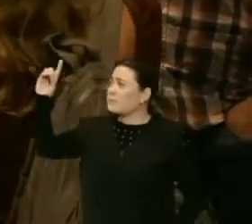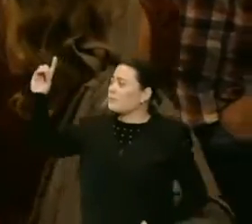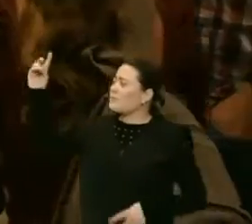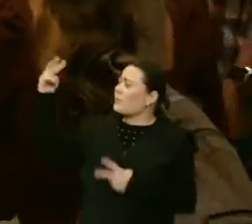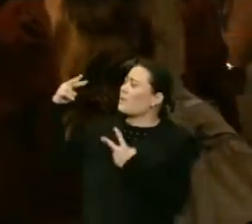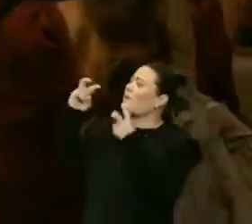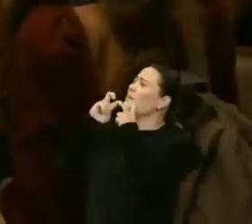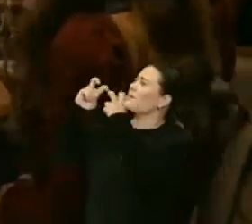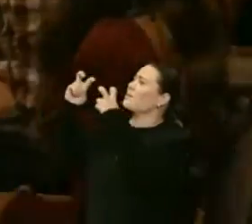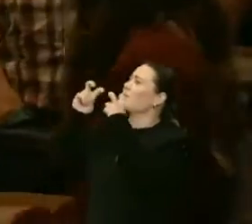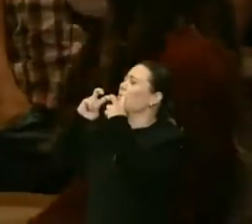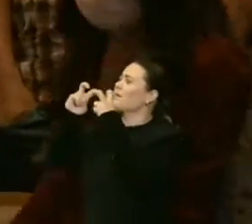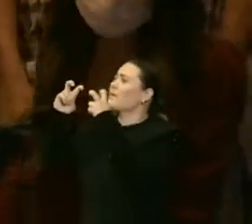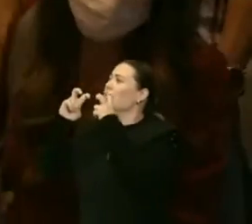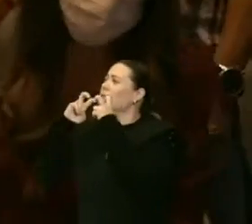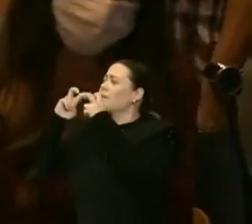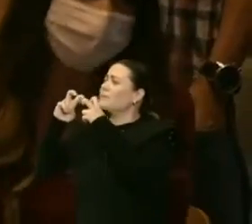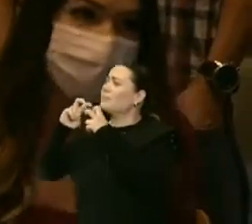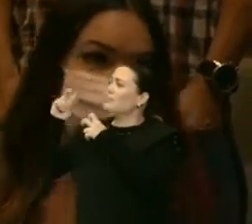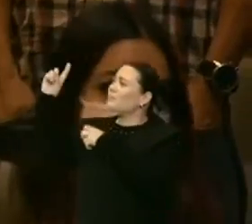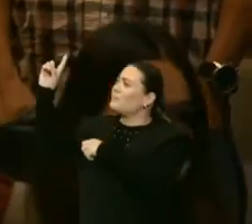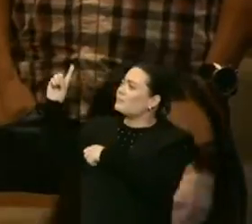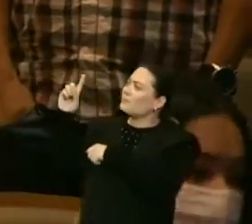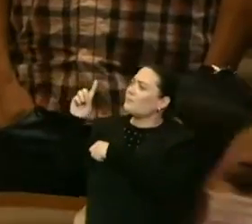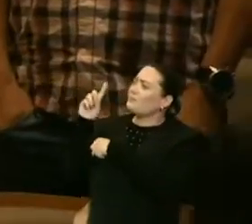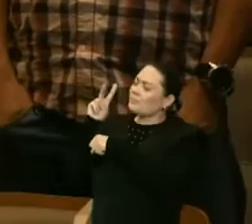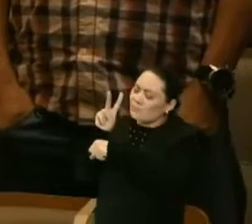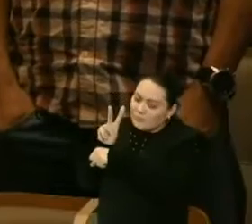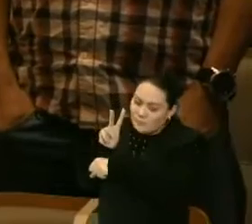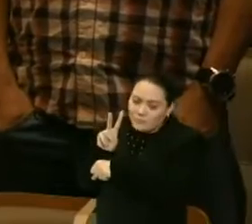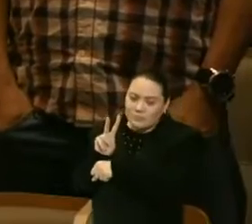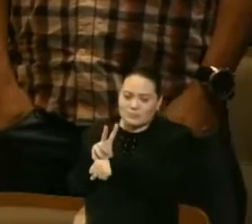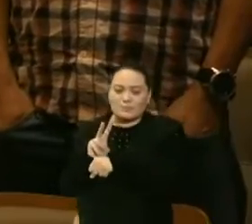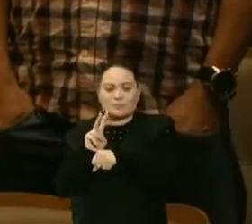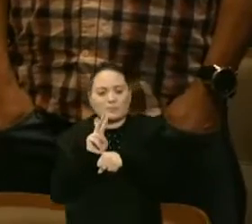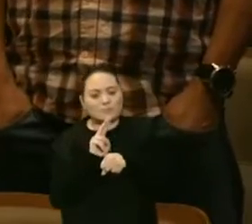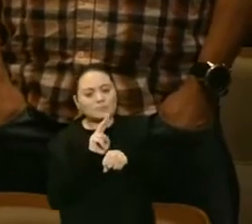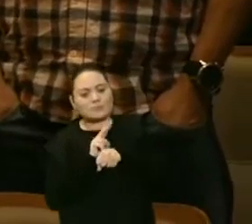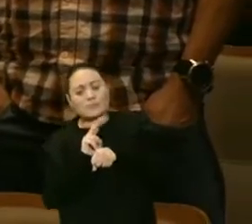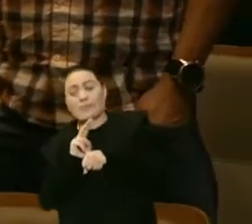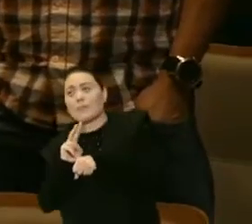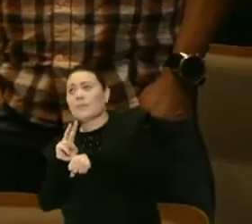Aleluia. Me levas pelo